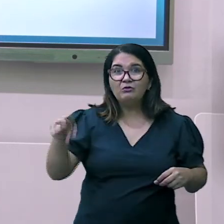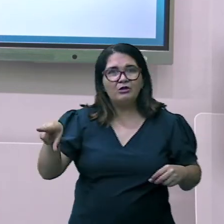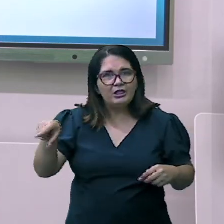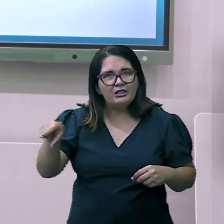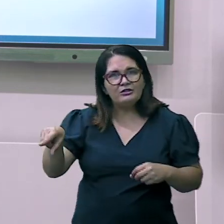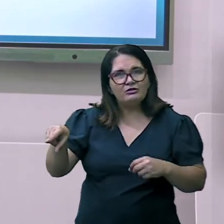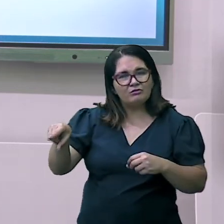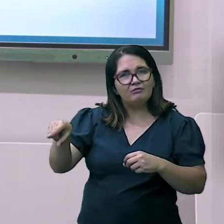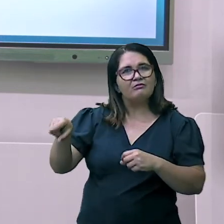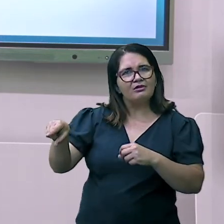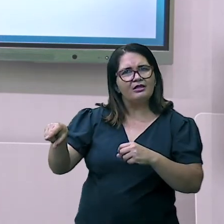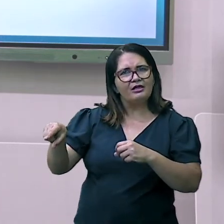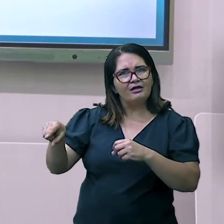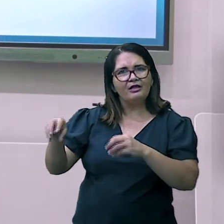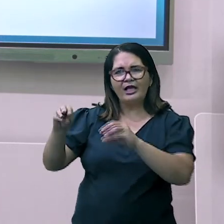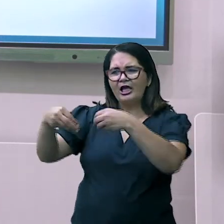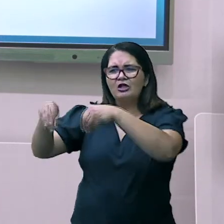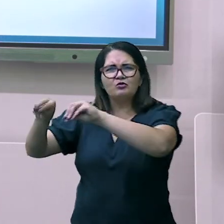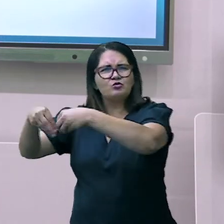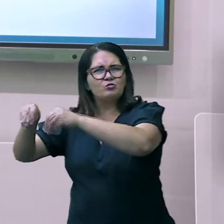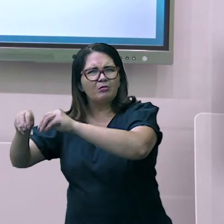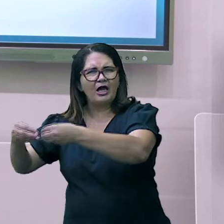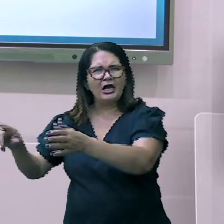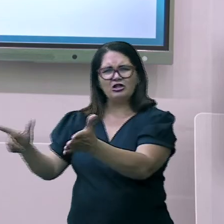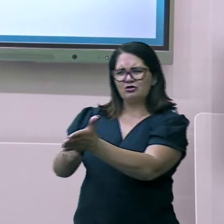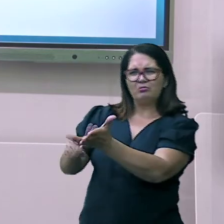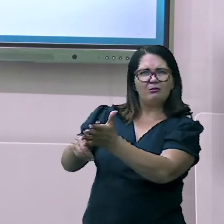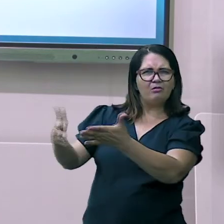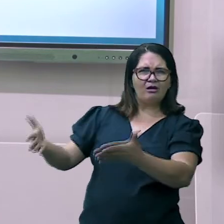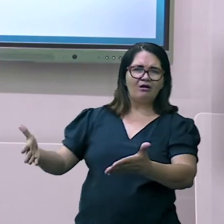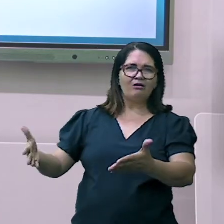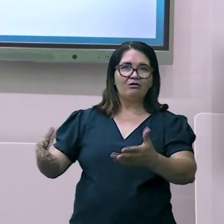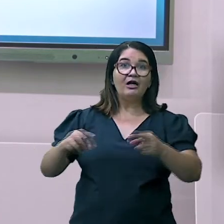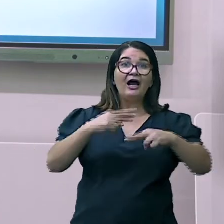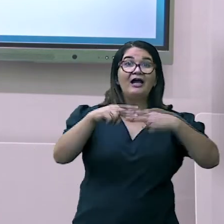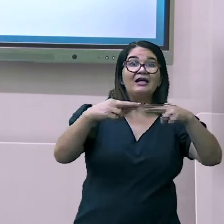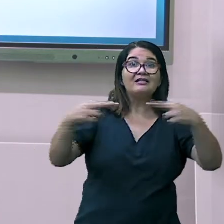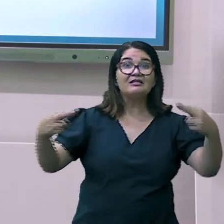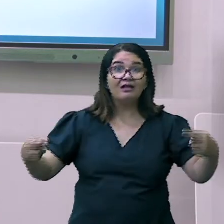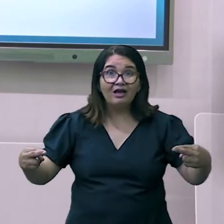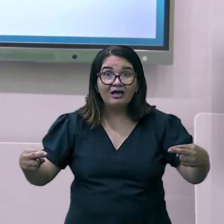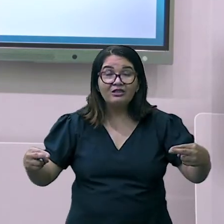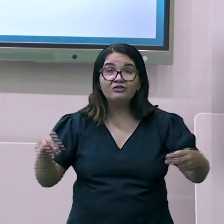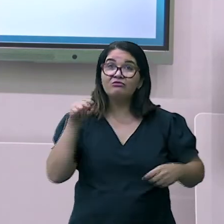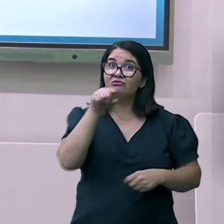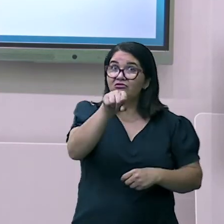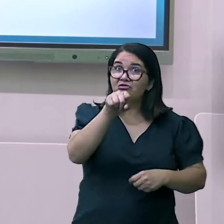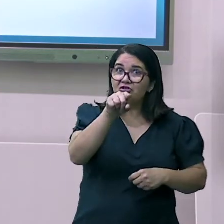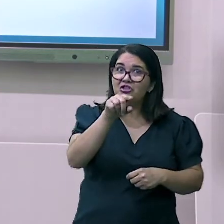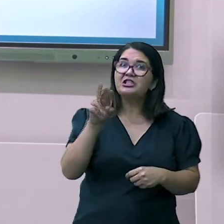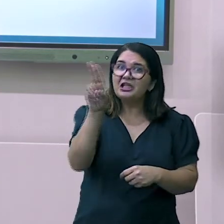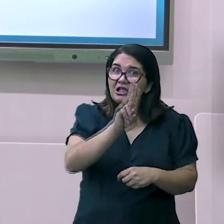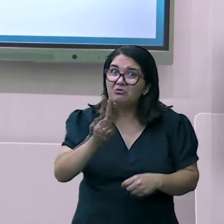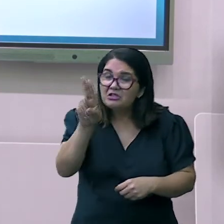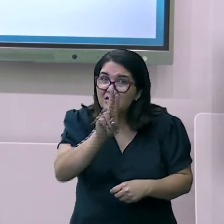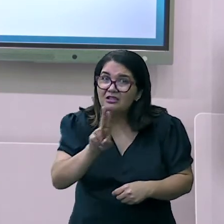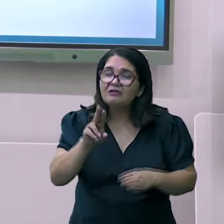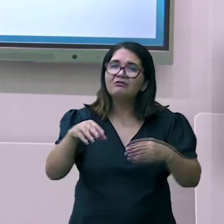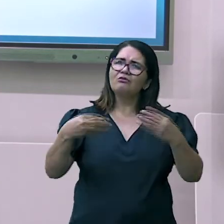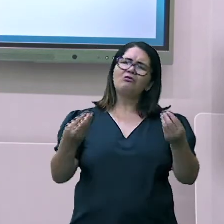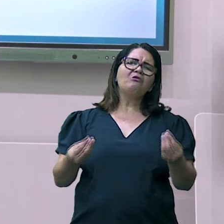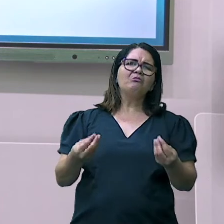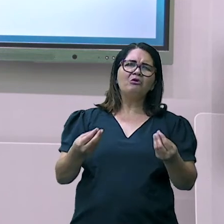casa? Você pratica a coleta seletiva na sua casa? Você tem esse costume?